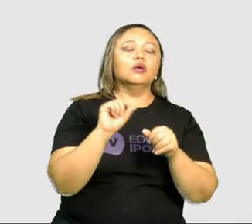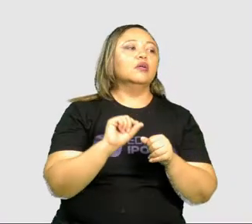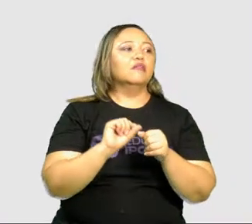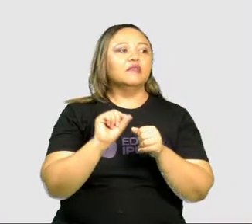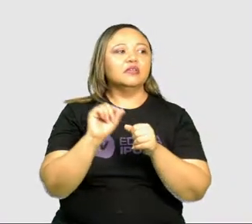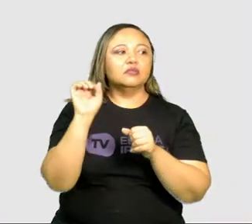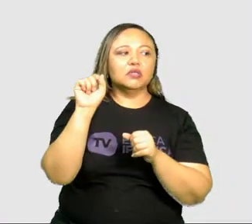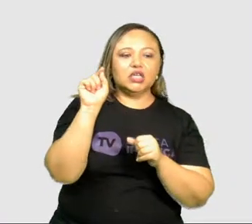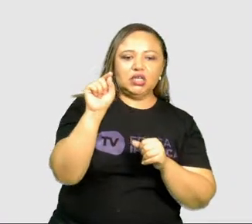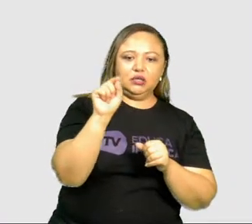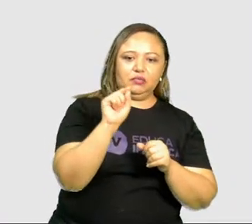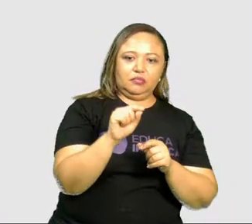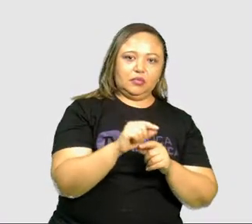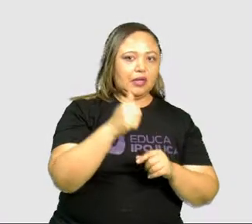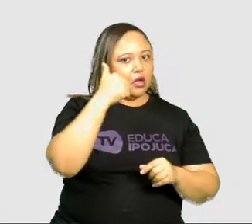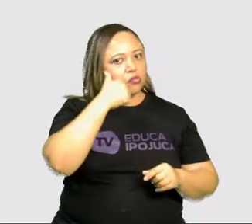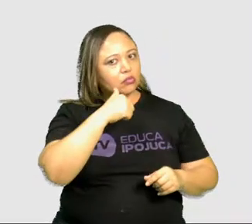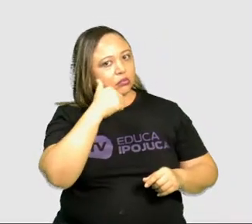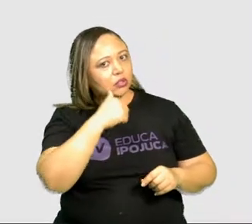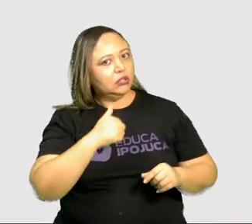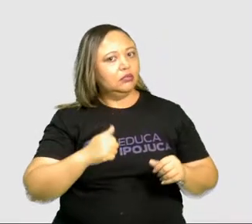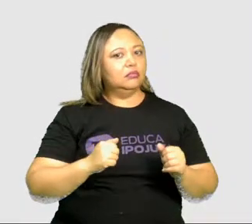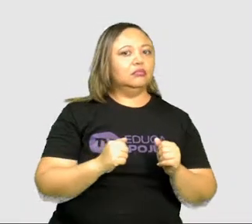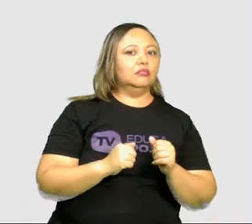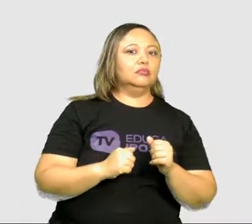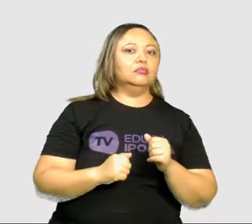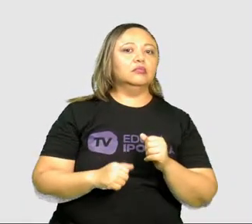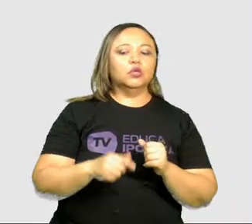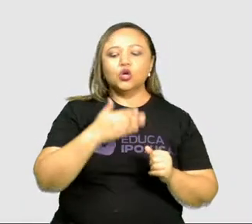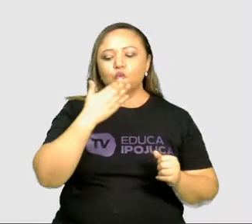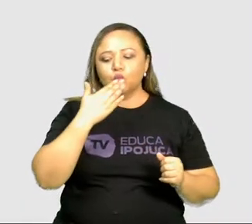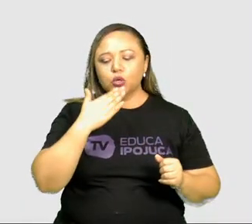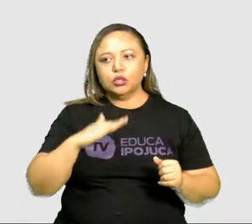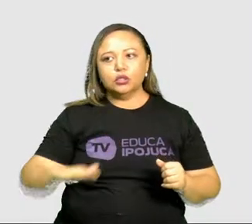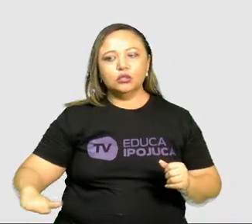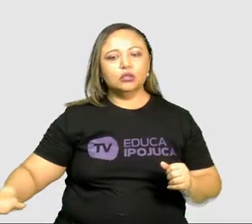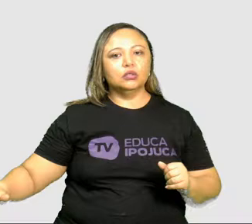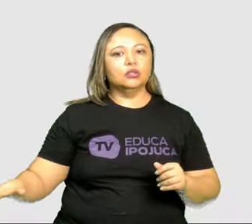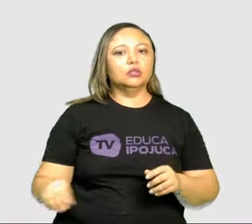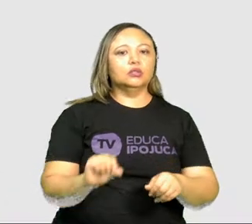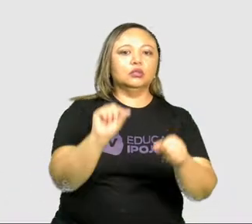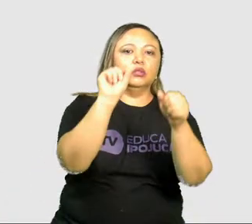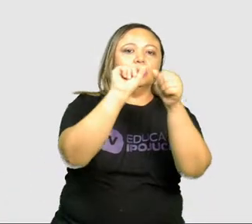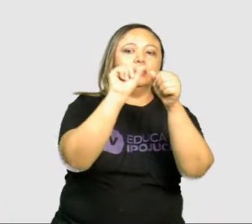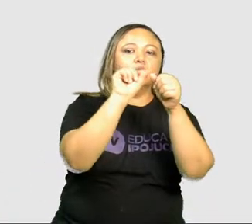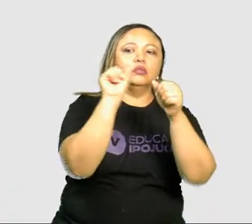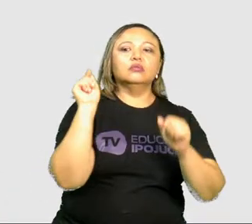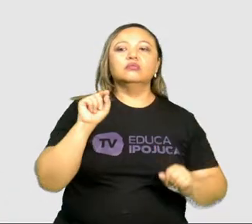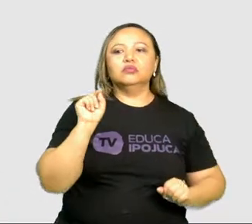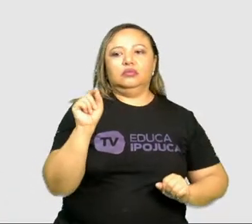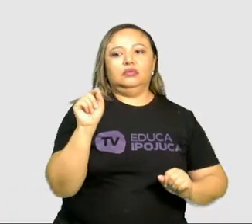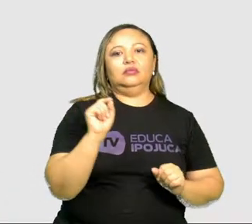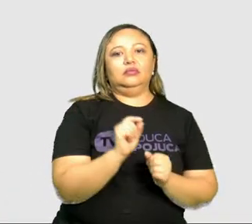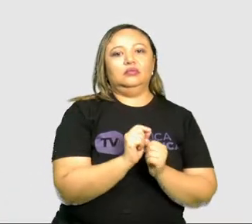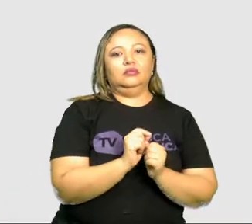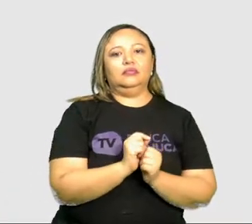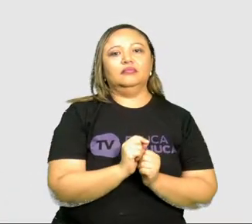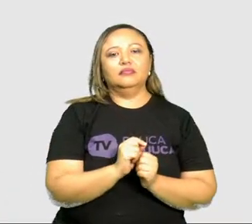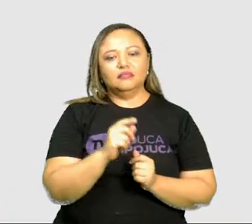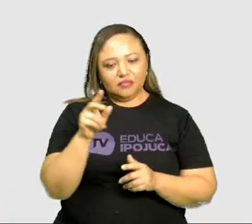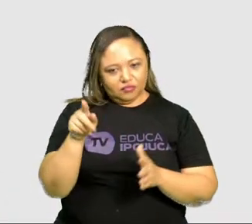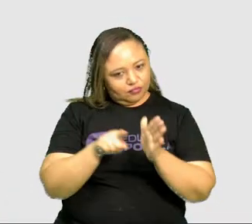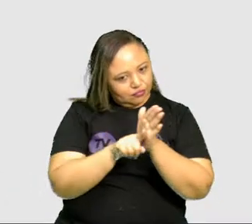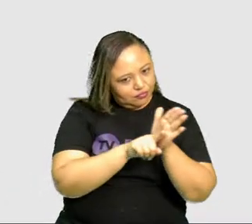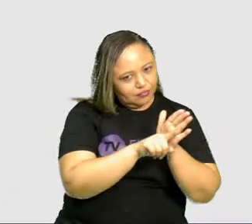fazendo? Eu tenho uma mulher e tenho uma criança. O que será que elas estão fazendo? Já